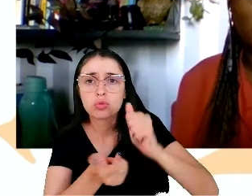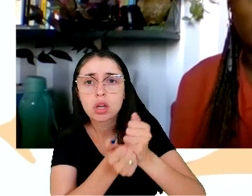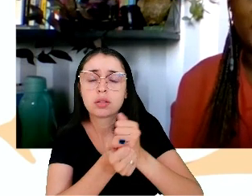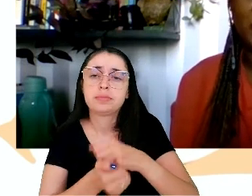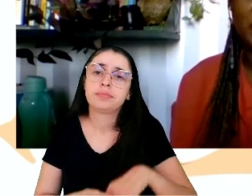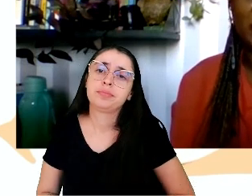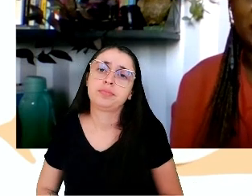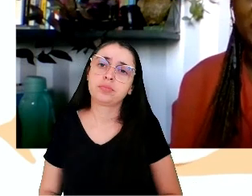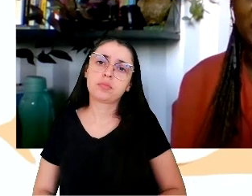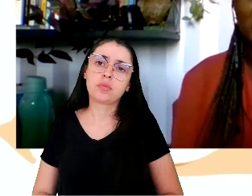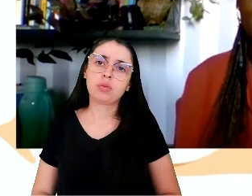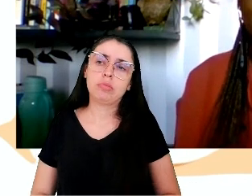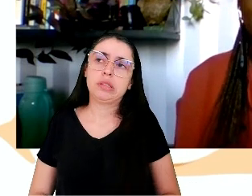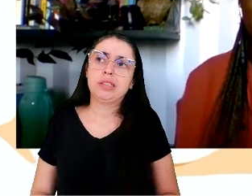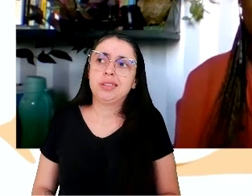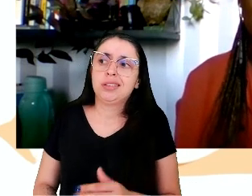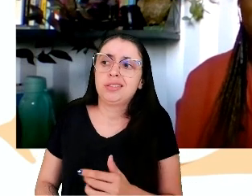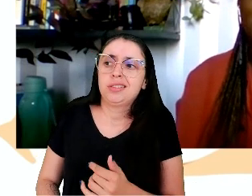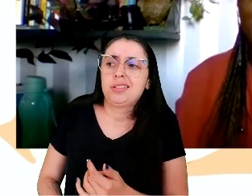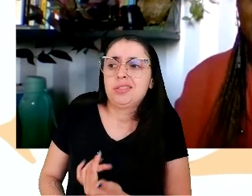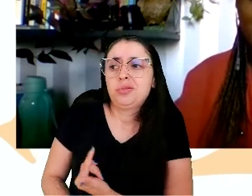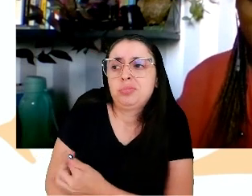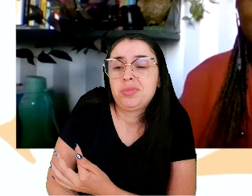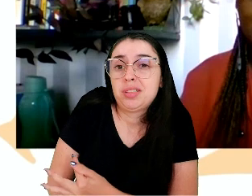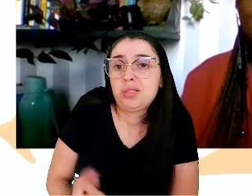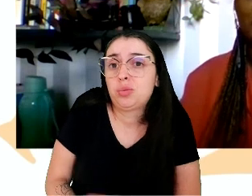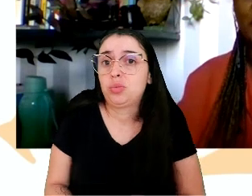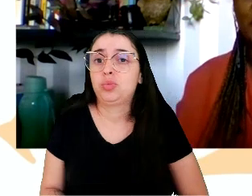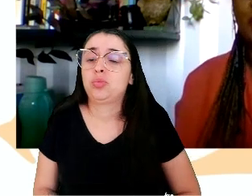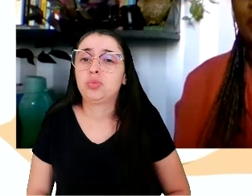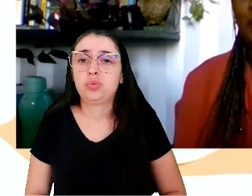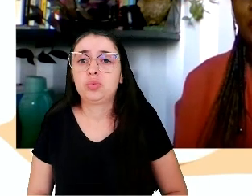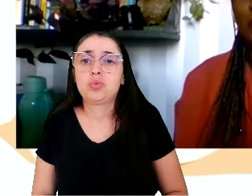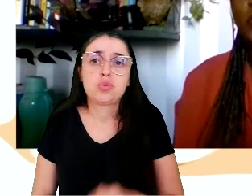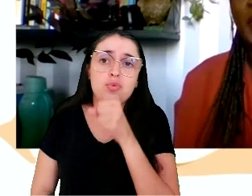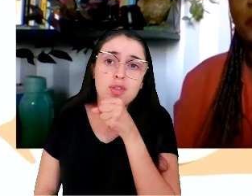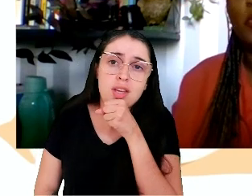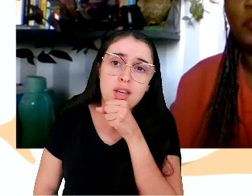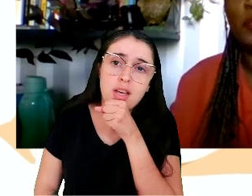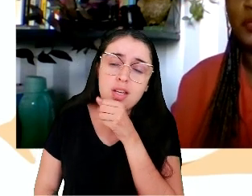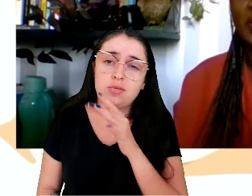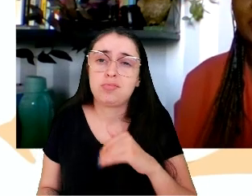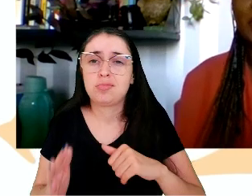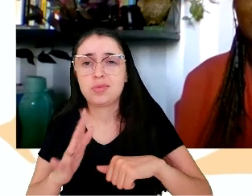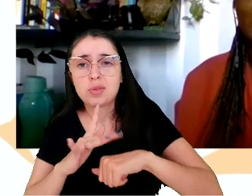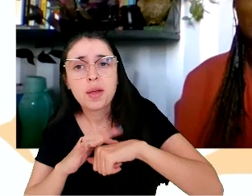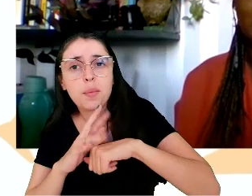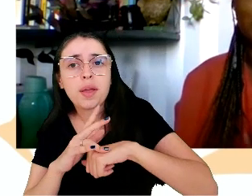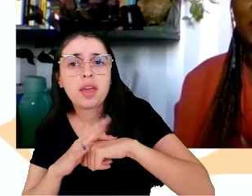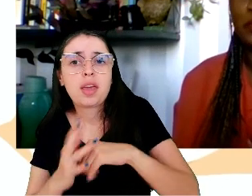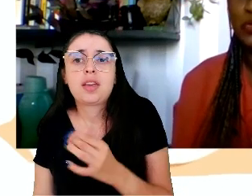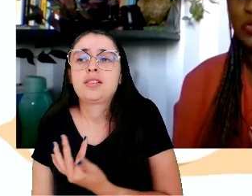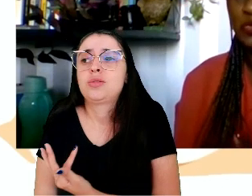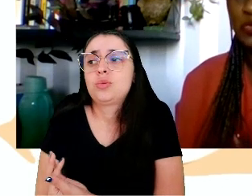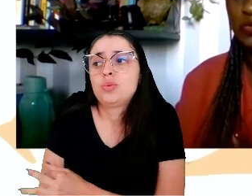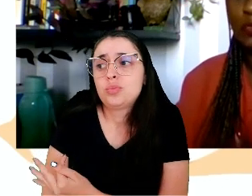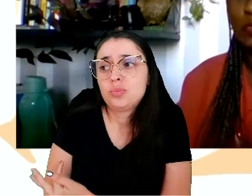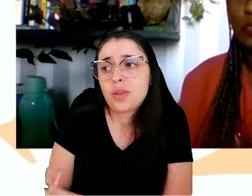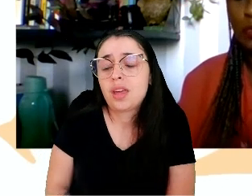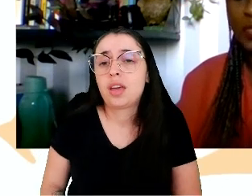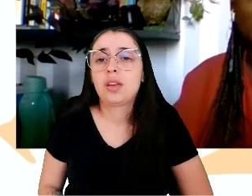O temor pelos nossos idosos de que fiquem doentes, o temor porque nós ainda não